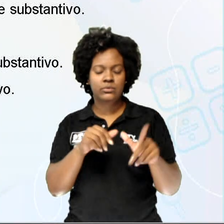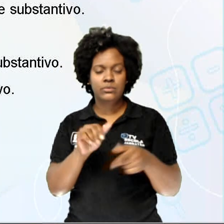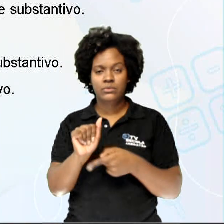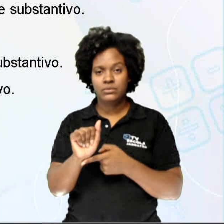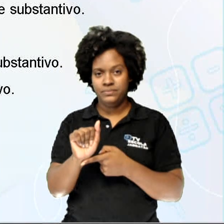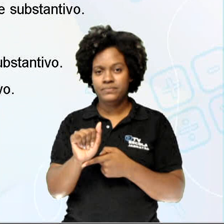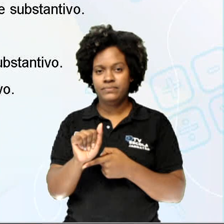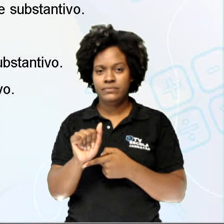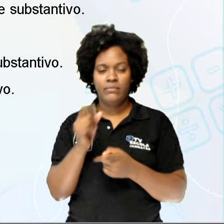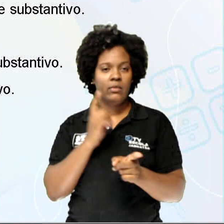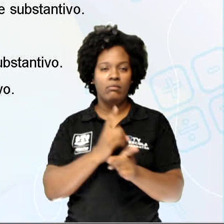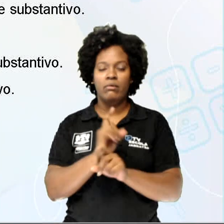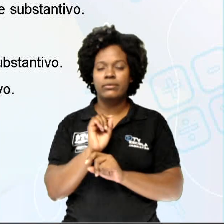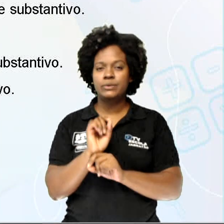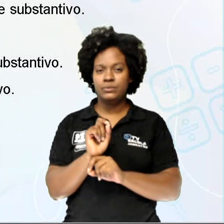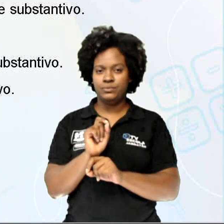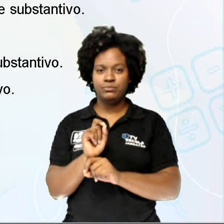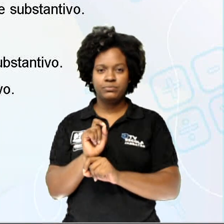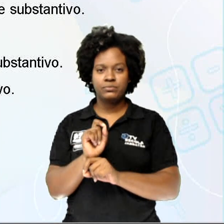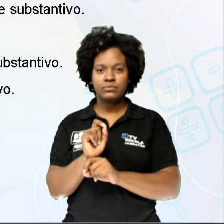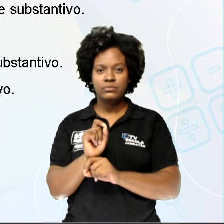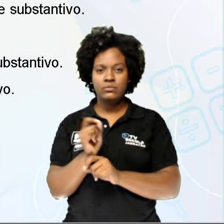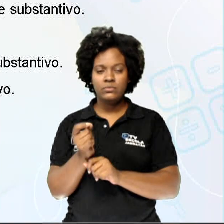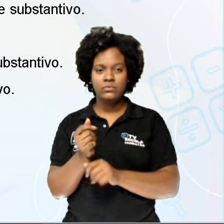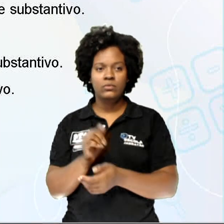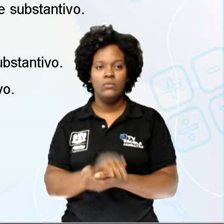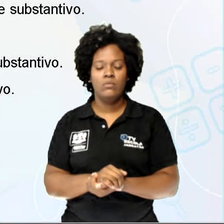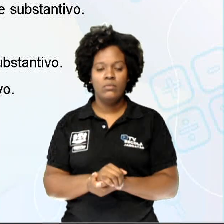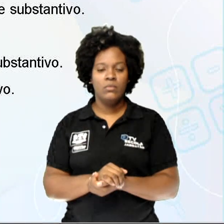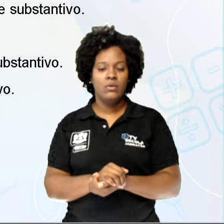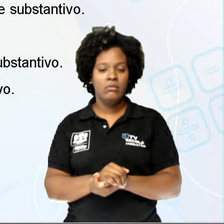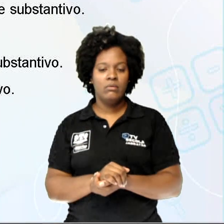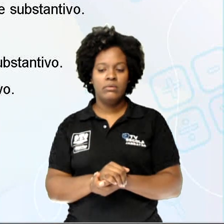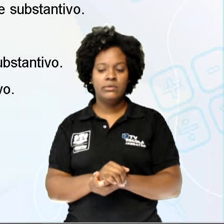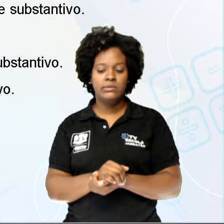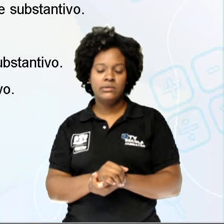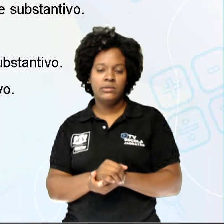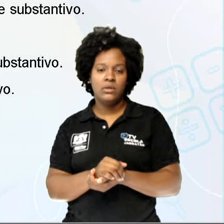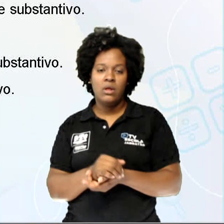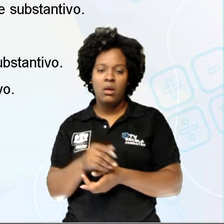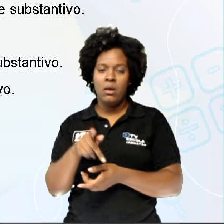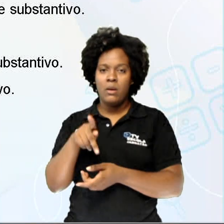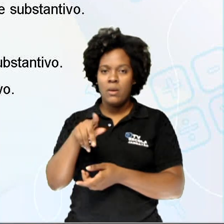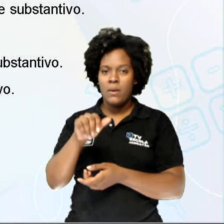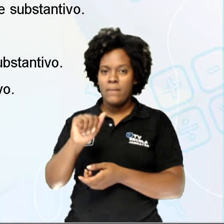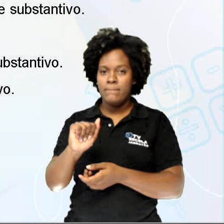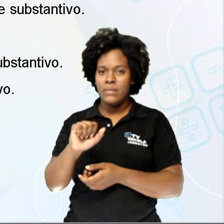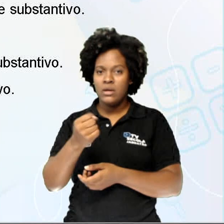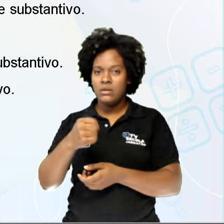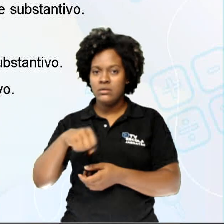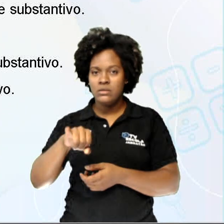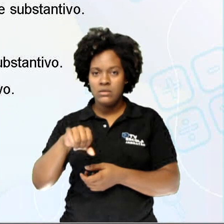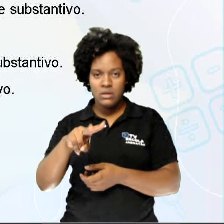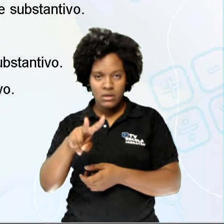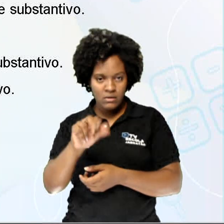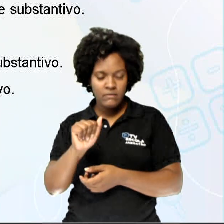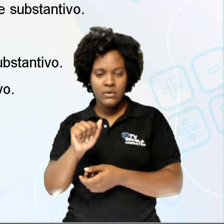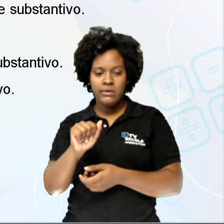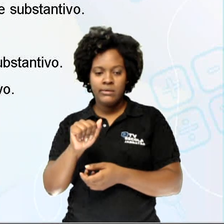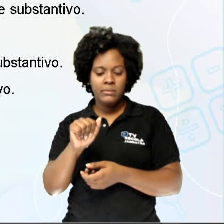a gente encontra o seguinte. Agente da passiva, haja vista que atribui uma agentividade a esse